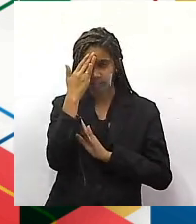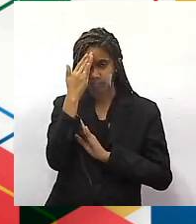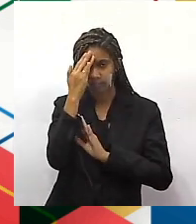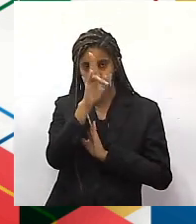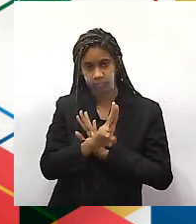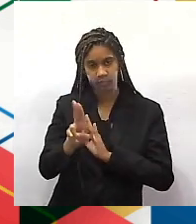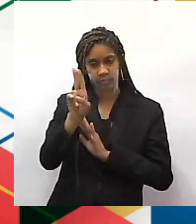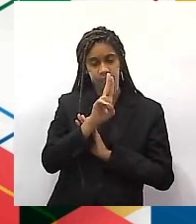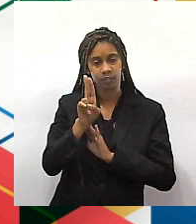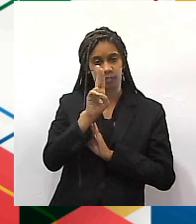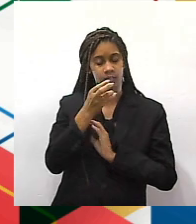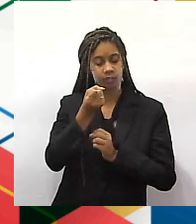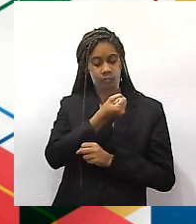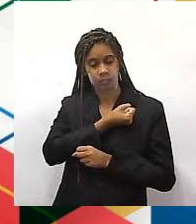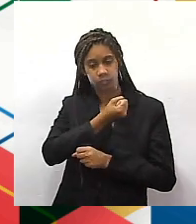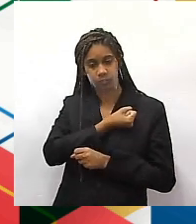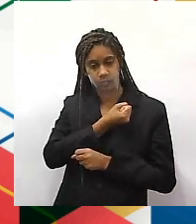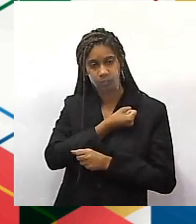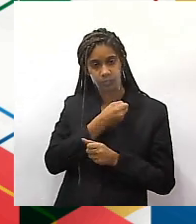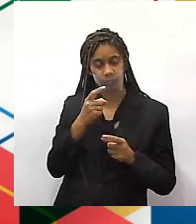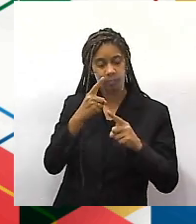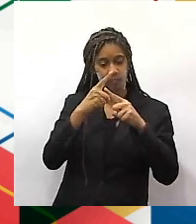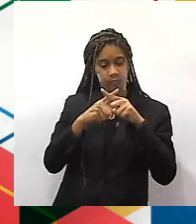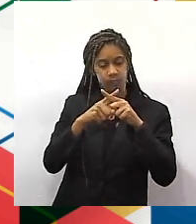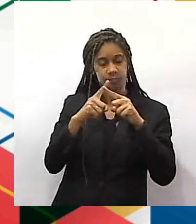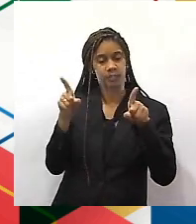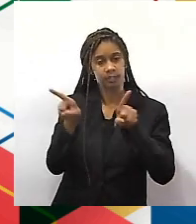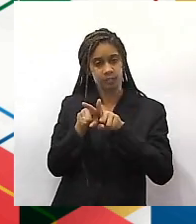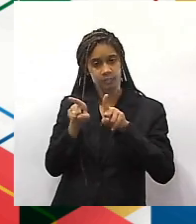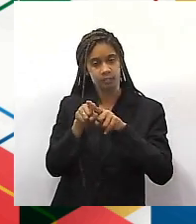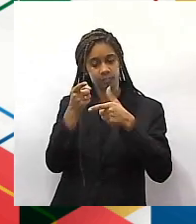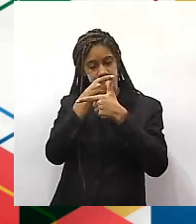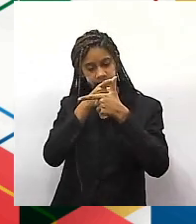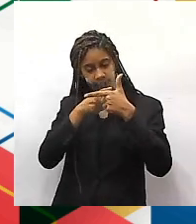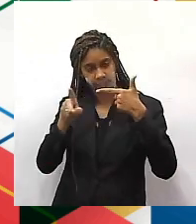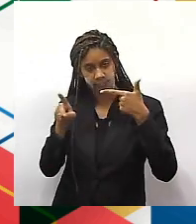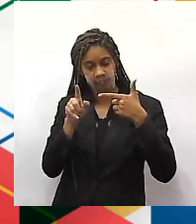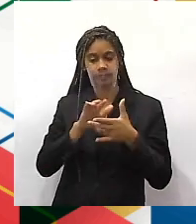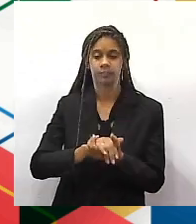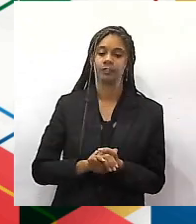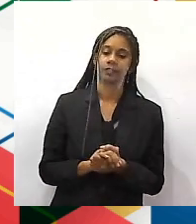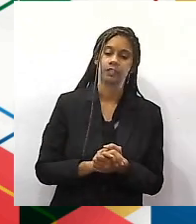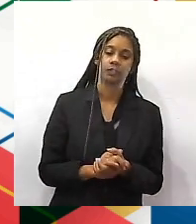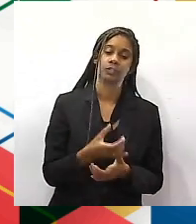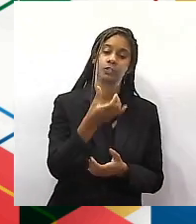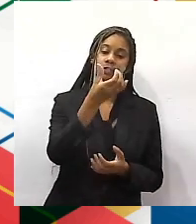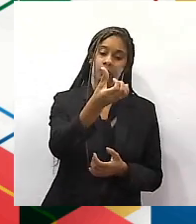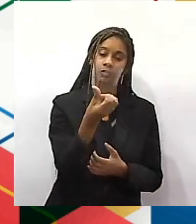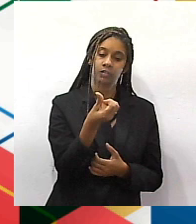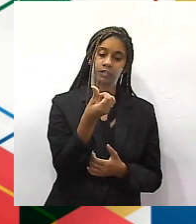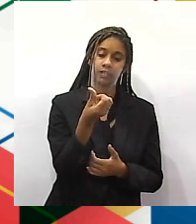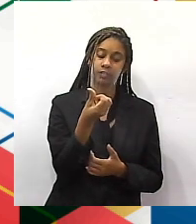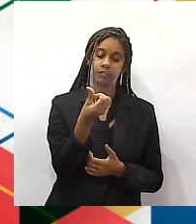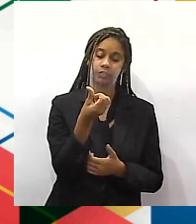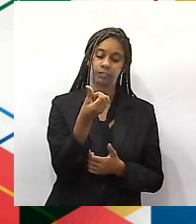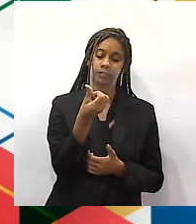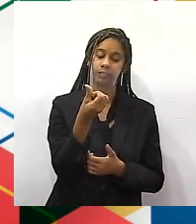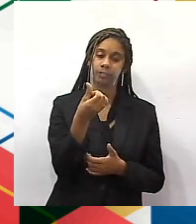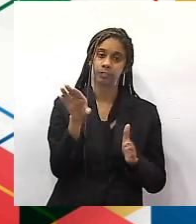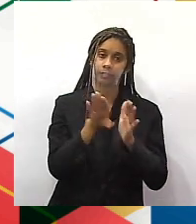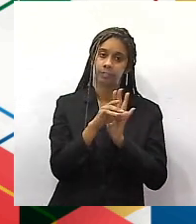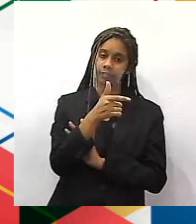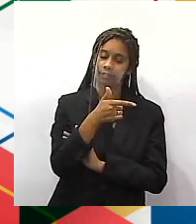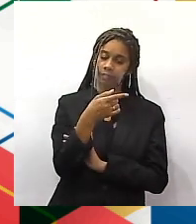utilizado para multiplicar ou dividir. Então, vejam só, do 6 para o 24, eu multipliquei por